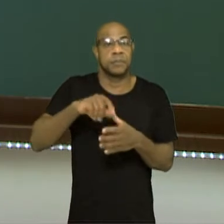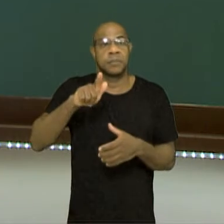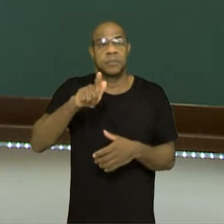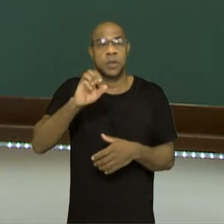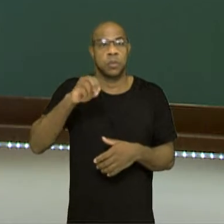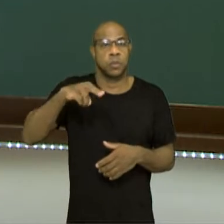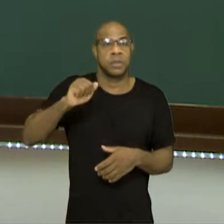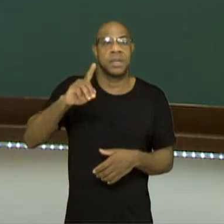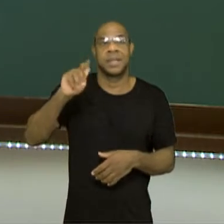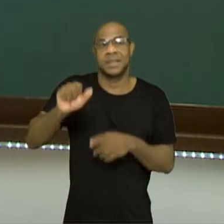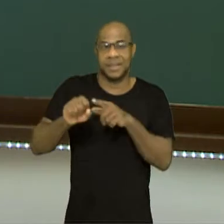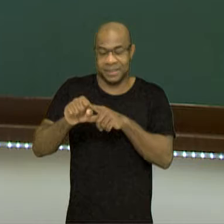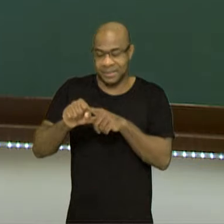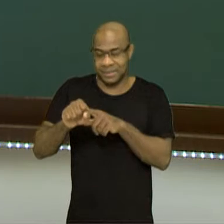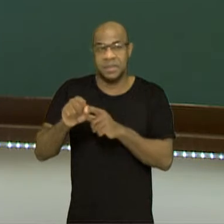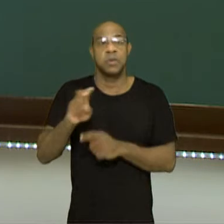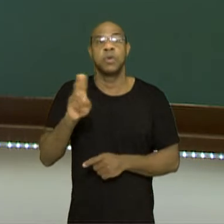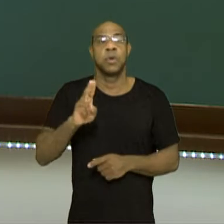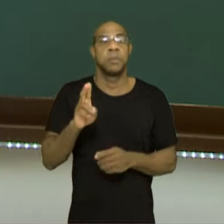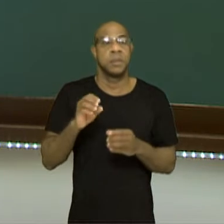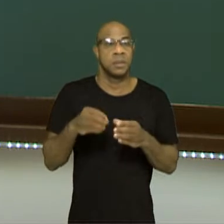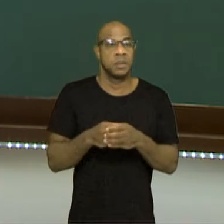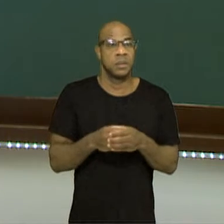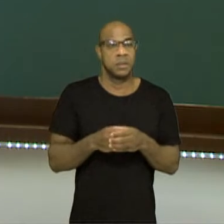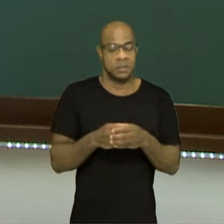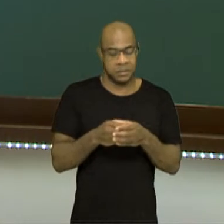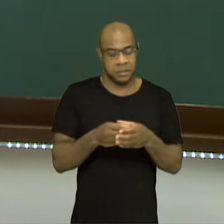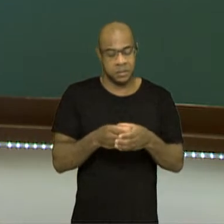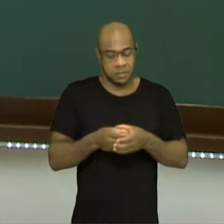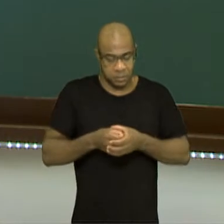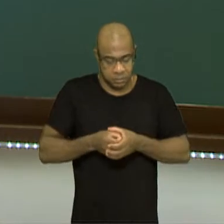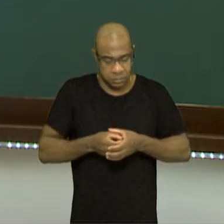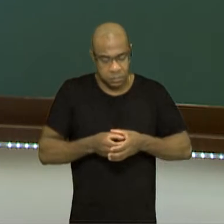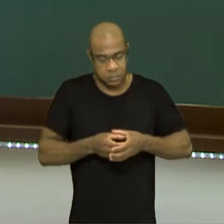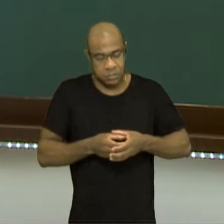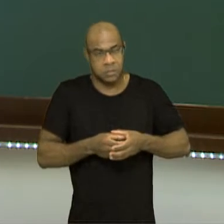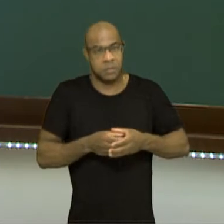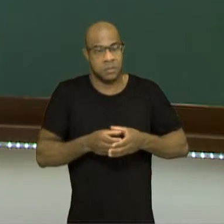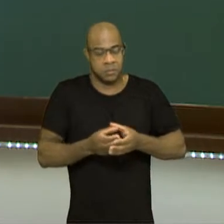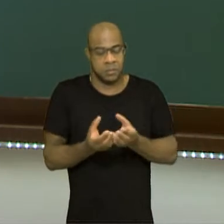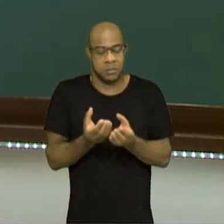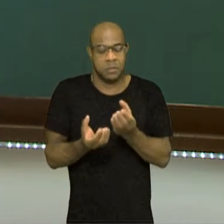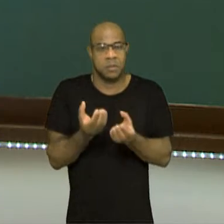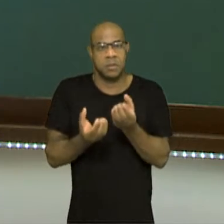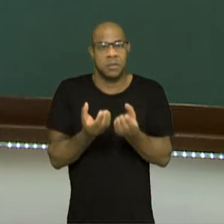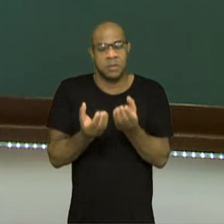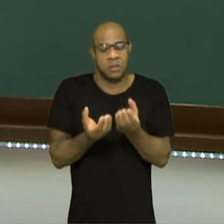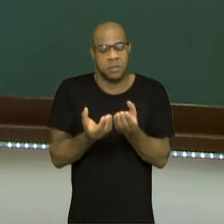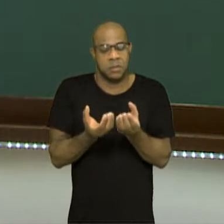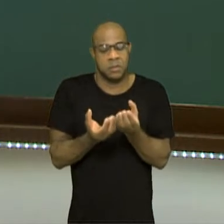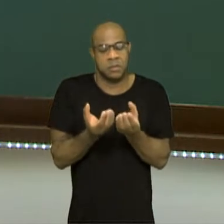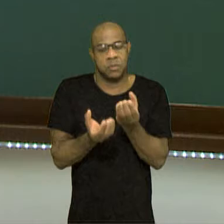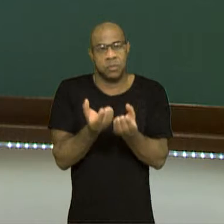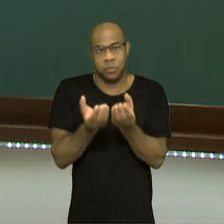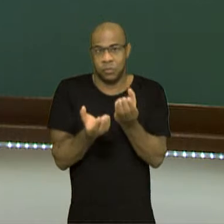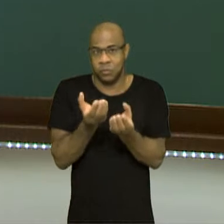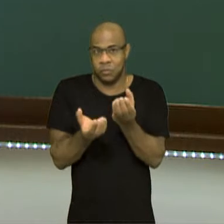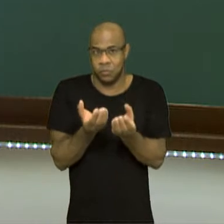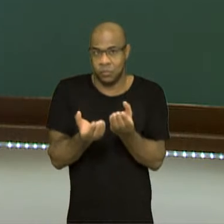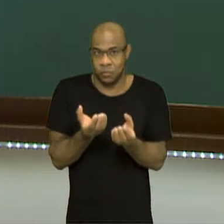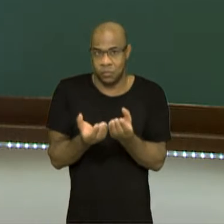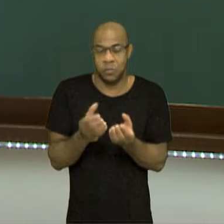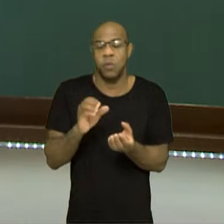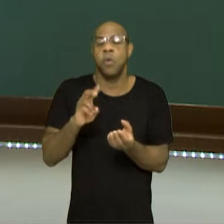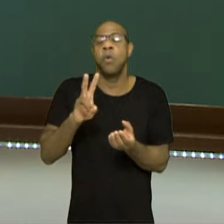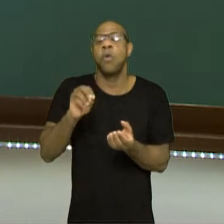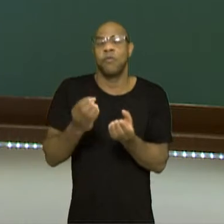glândulas masculinas, que nós chamamos de testículos. Então, olha só a imagem, Os testículos ficam na parte